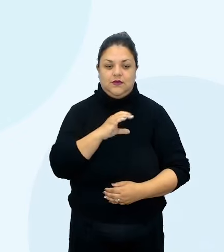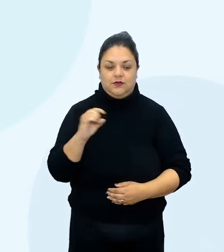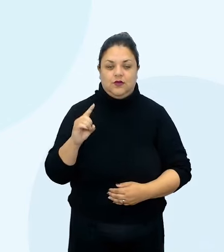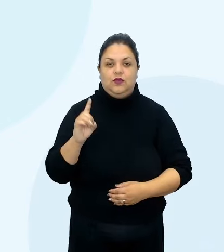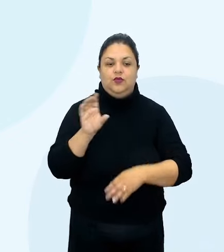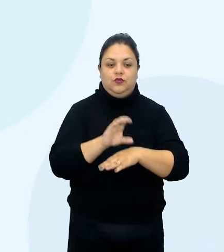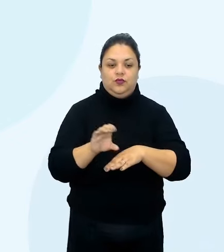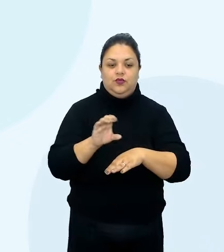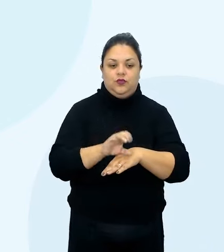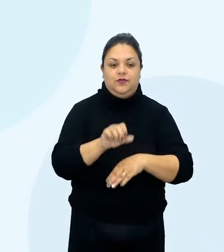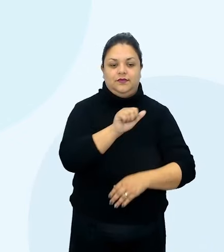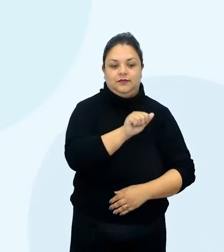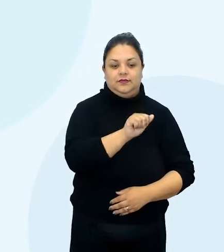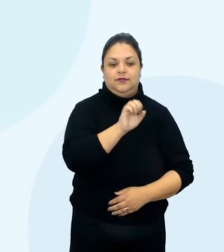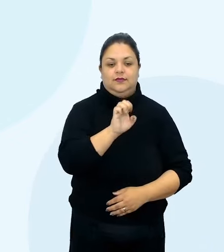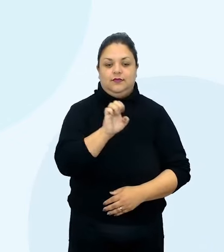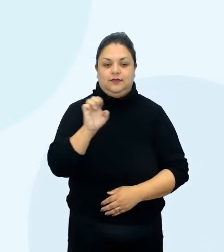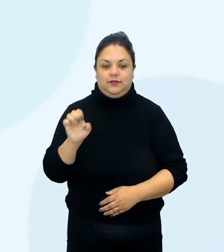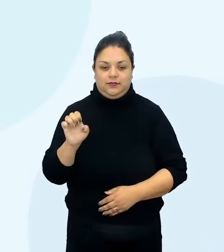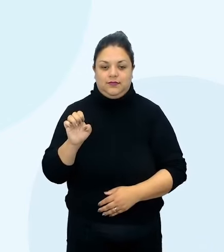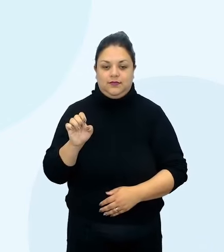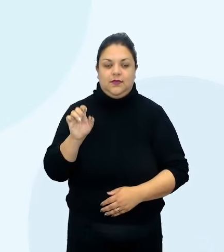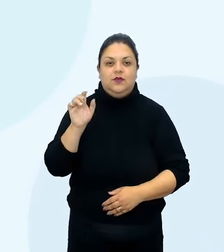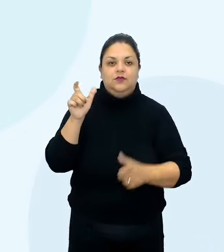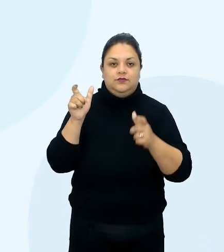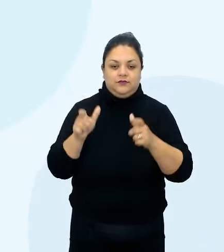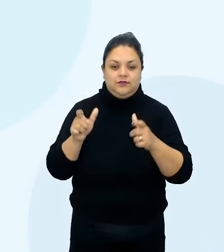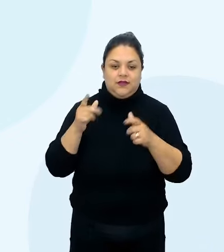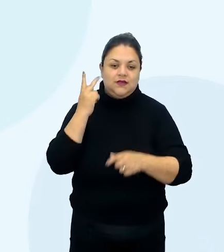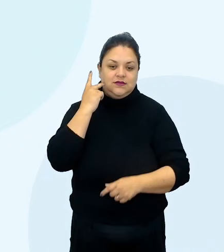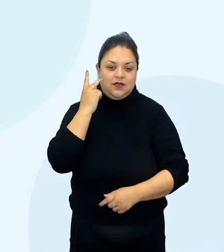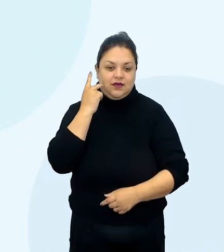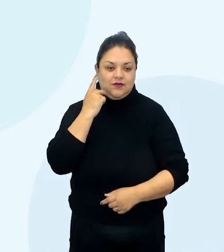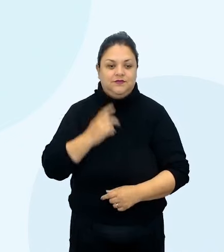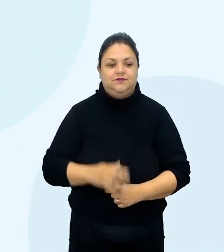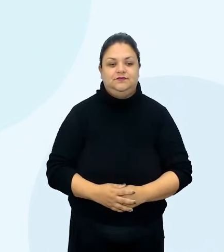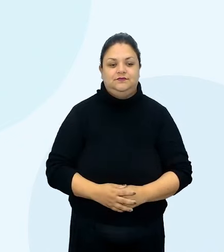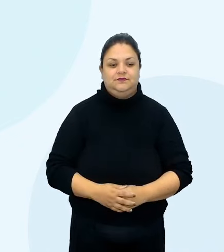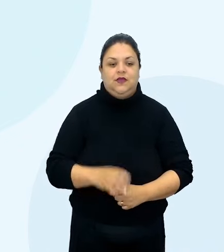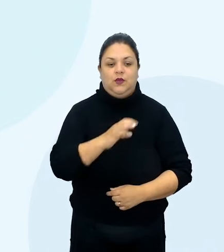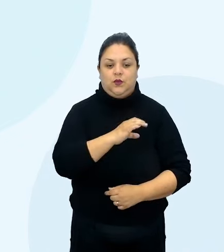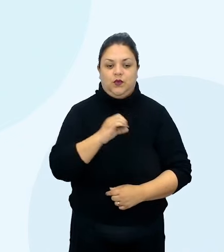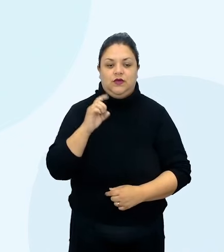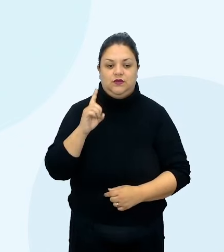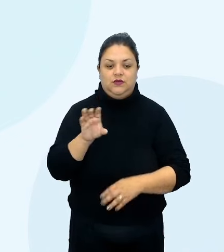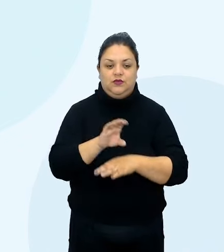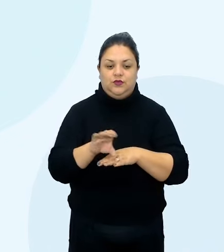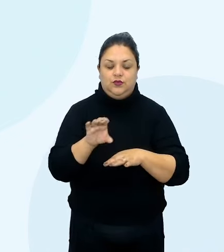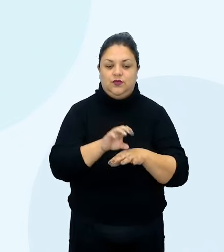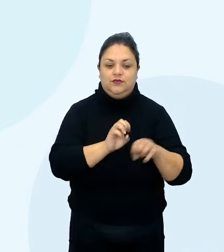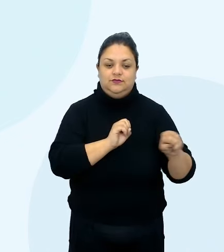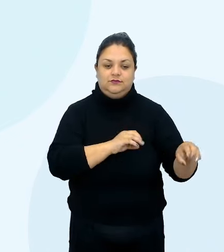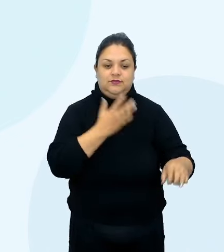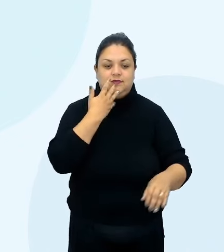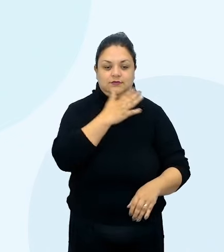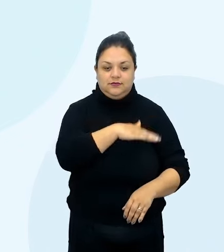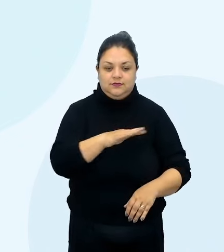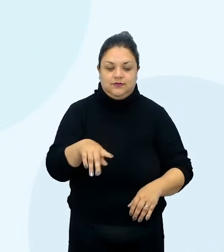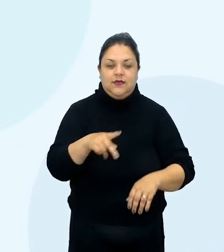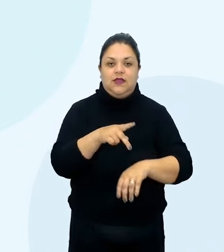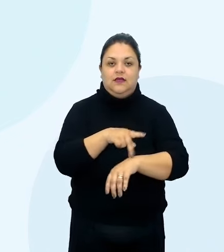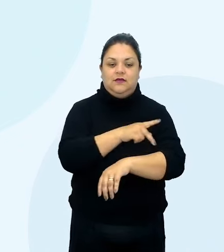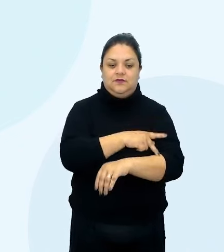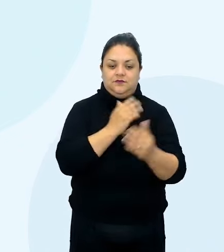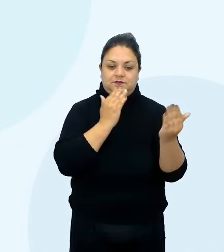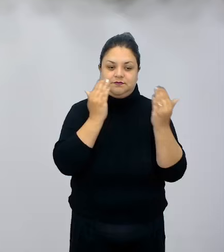AE da Universidade Federal de Ceará, coordenação do curso de Educação Infantil e Psicopedagogia da Universidade Estácio de Sá na Universidade Municipal de